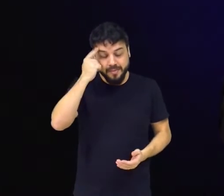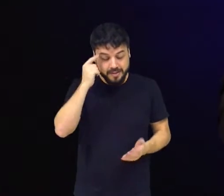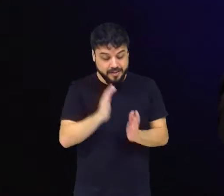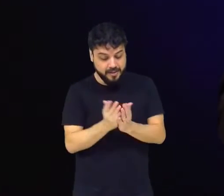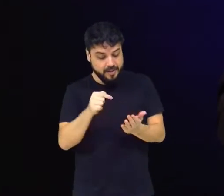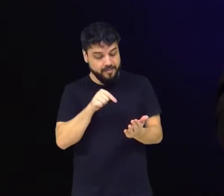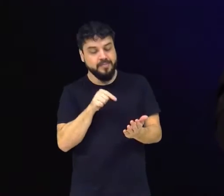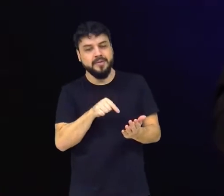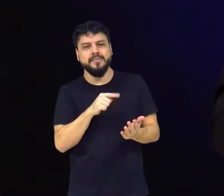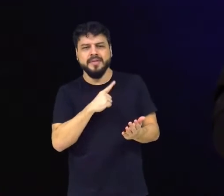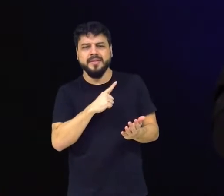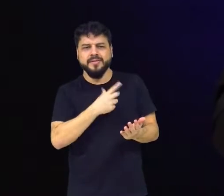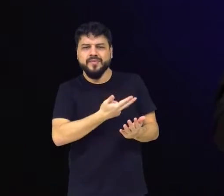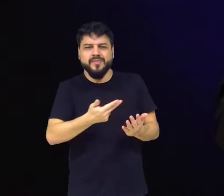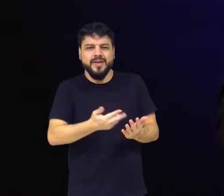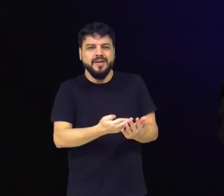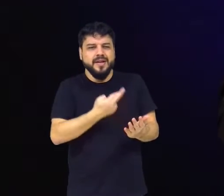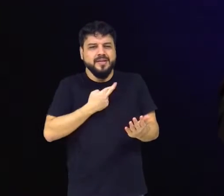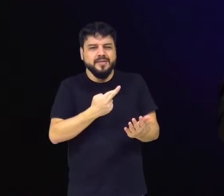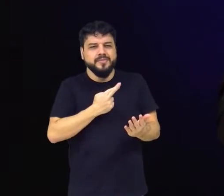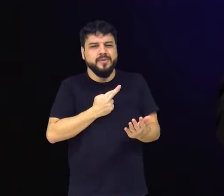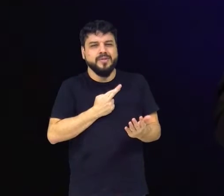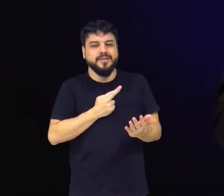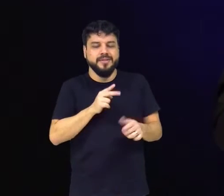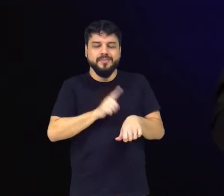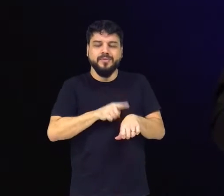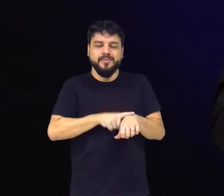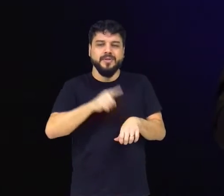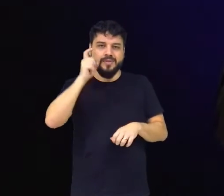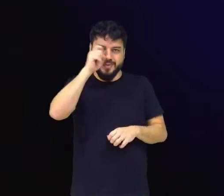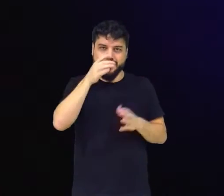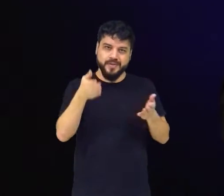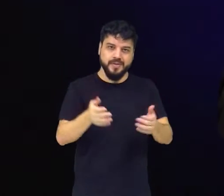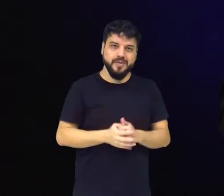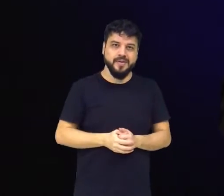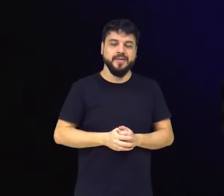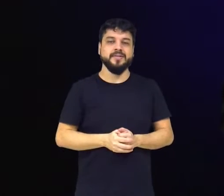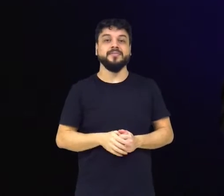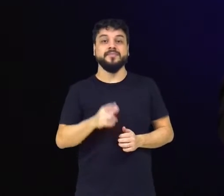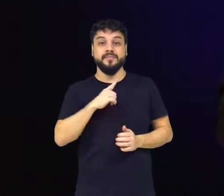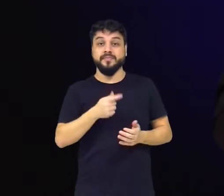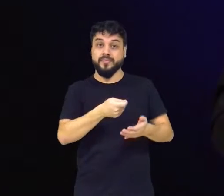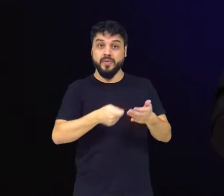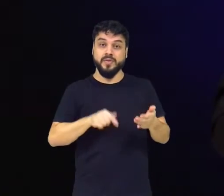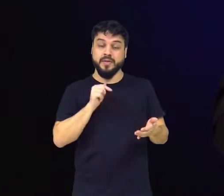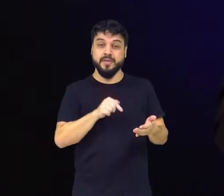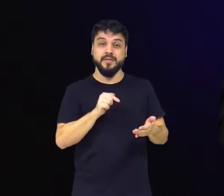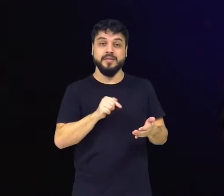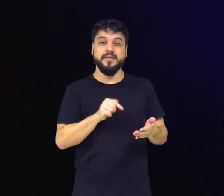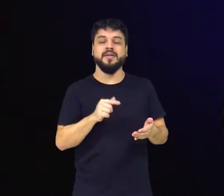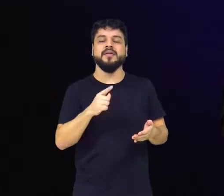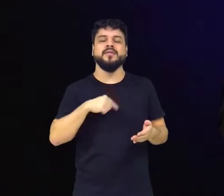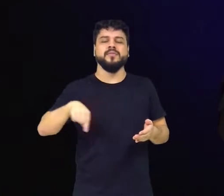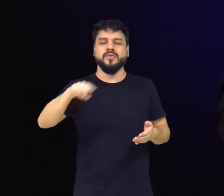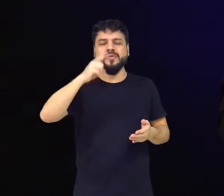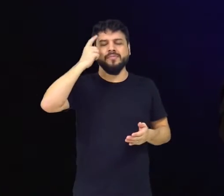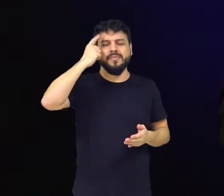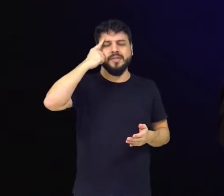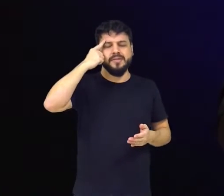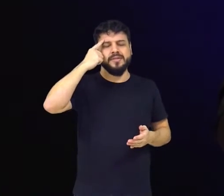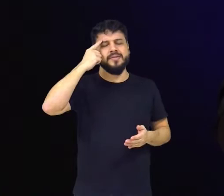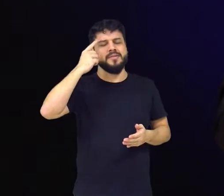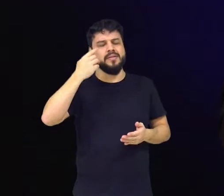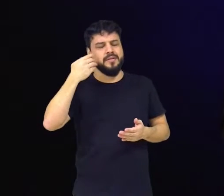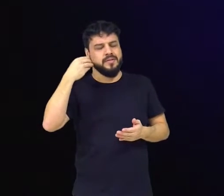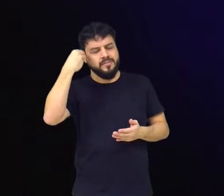respostas que ela tem para nós nesses tempos difíceis. O texto que eu separei para nossa meditação nesse momento está